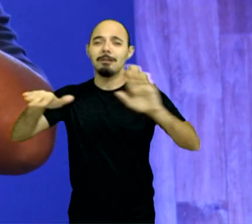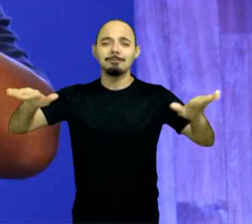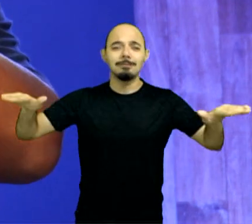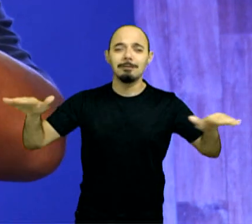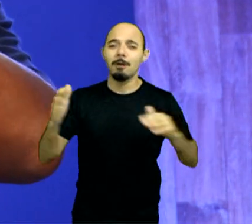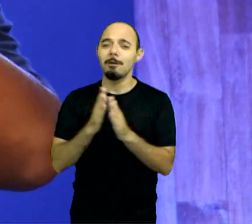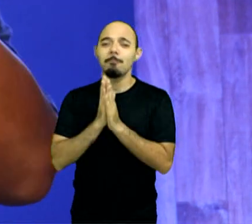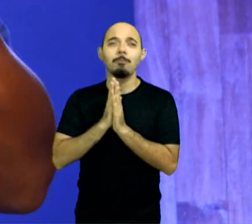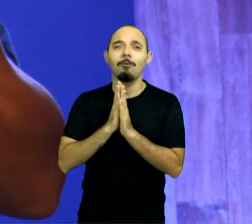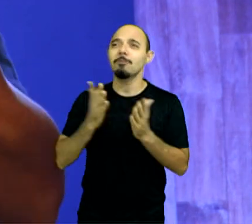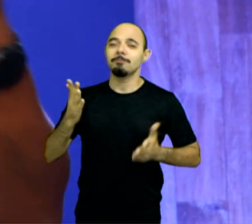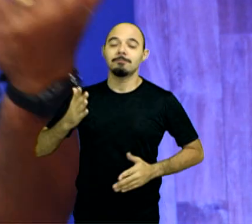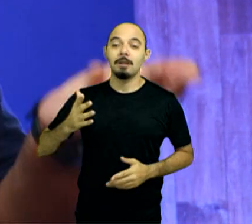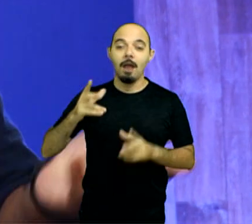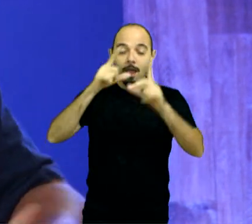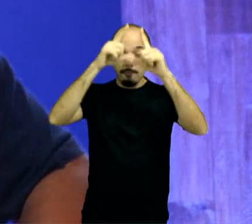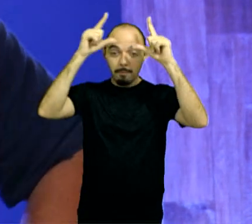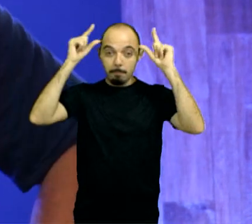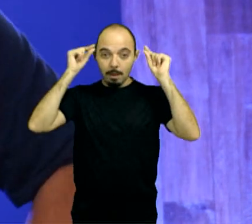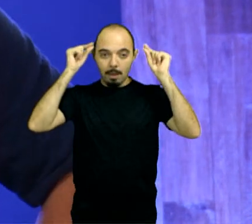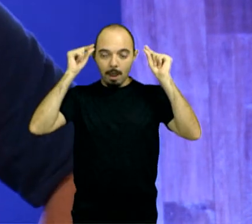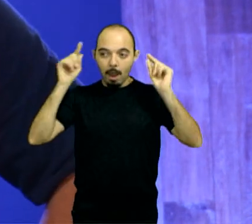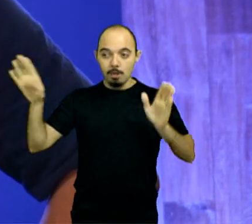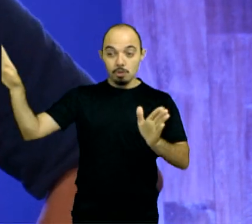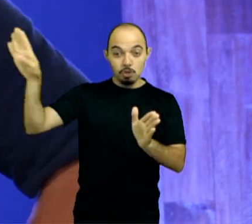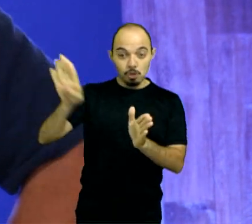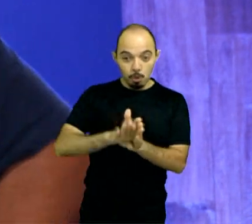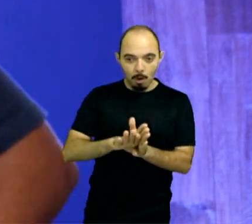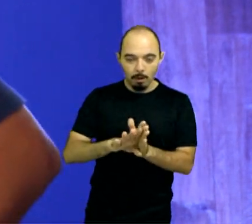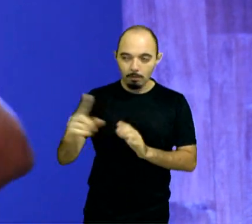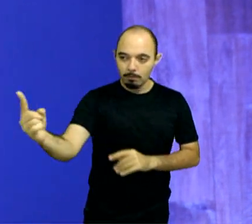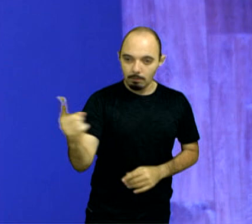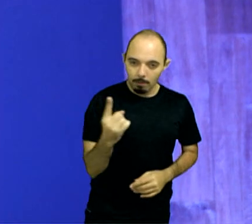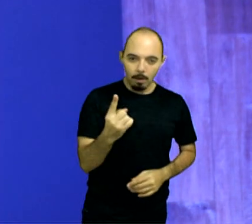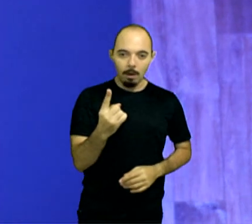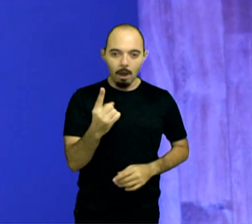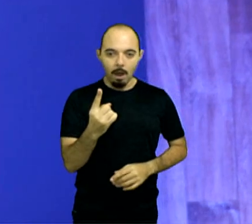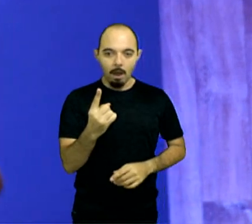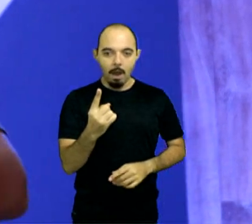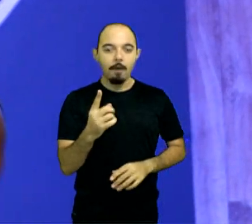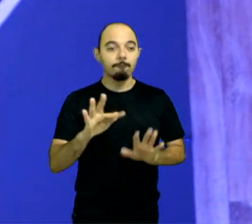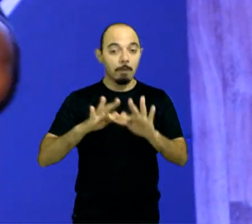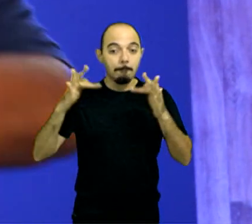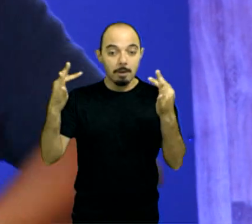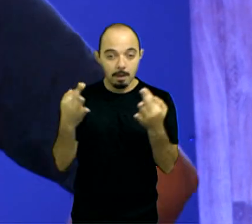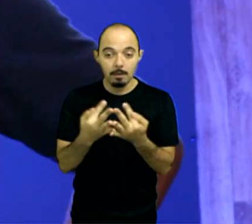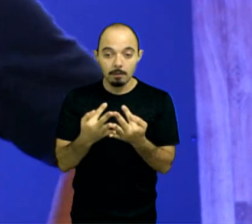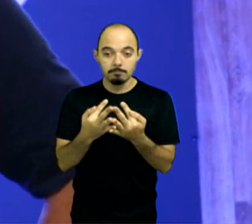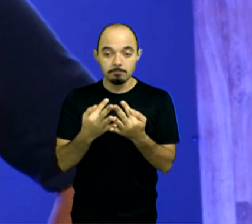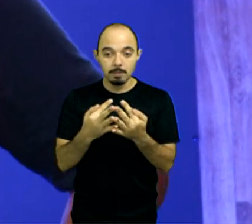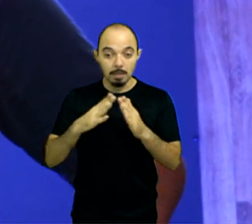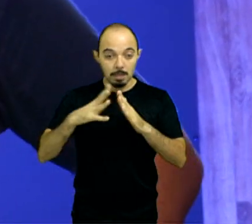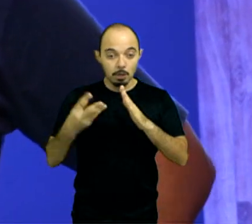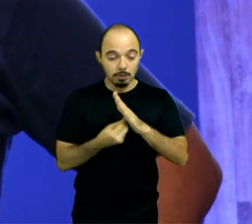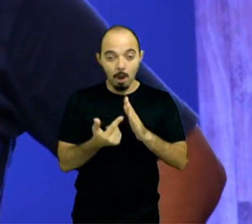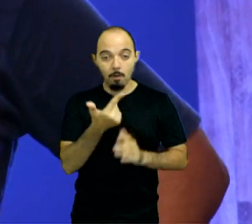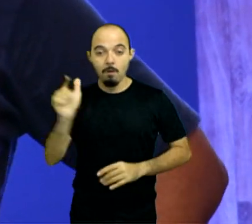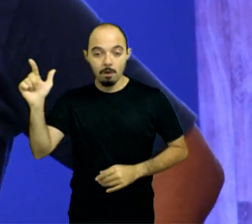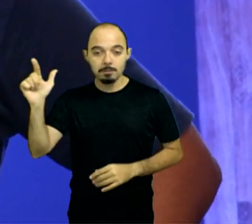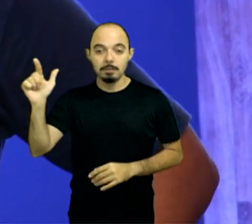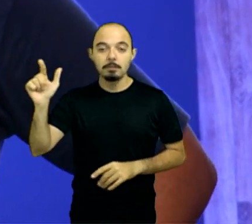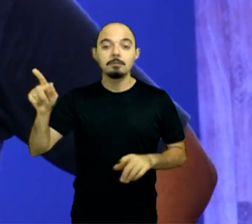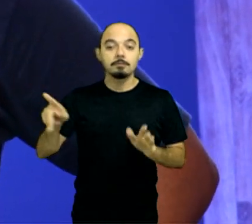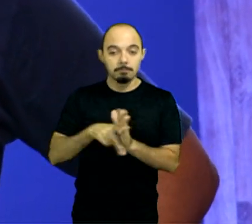4 minutos que tu chegam da rua, de casa, tinham passeado com a família, né? Uma até da Assembleia de Deus, uma vizinha do lado direito, e elas